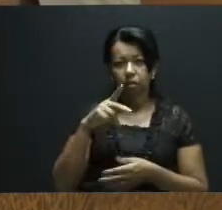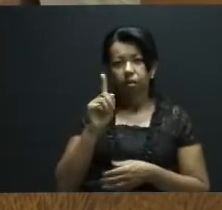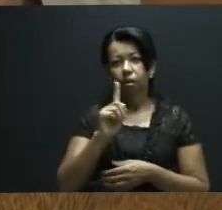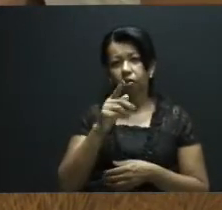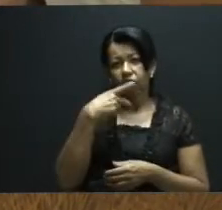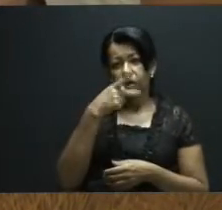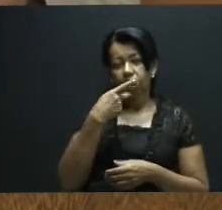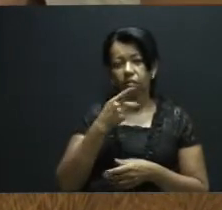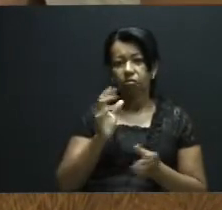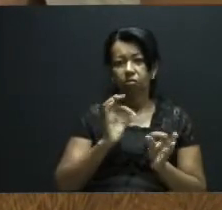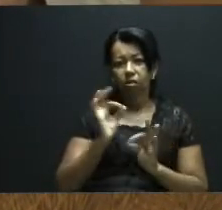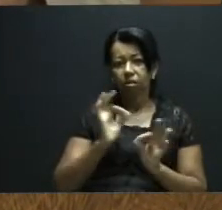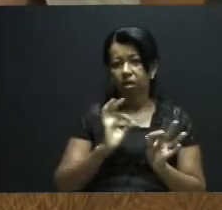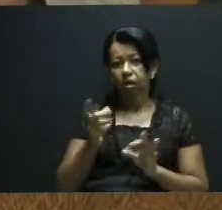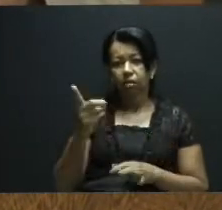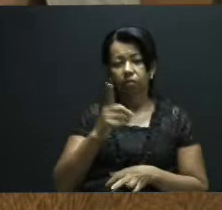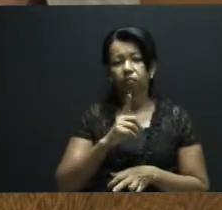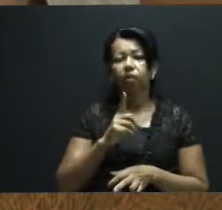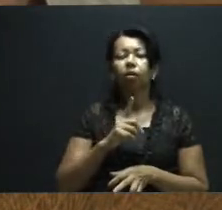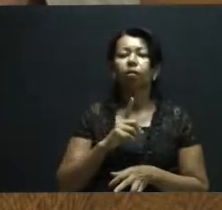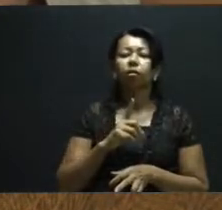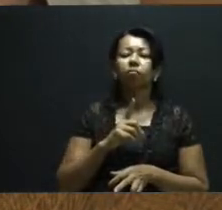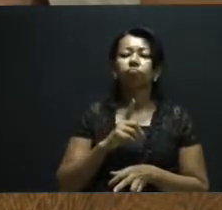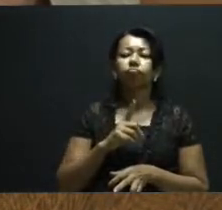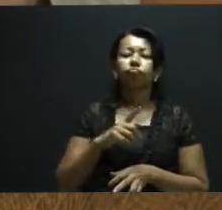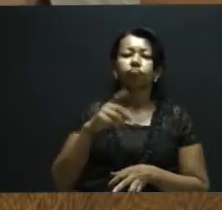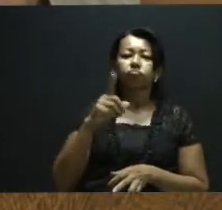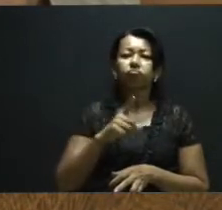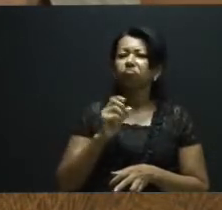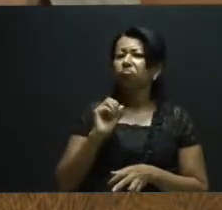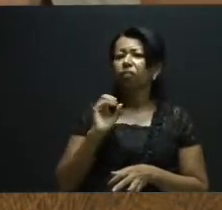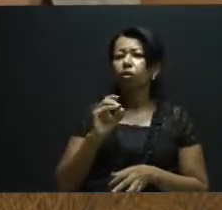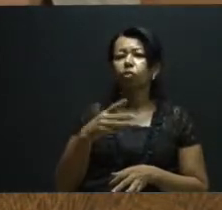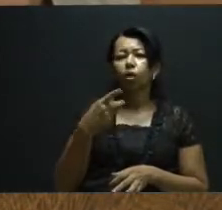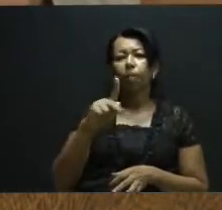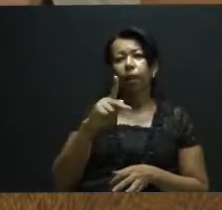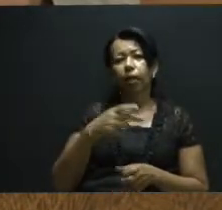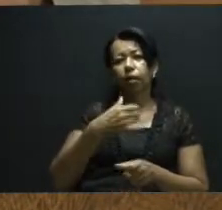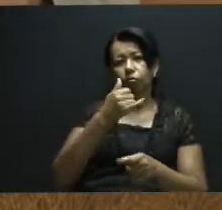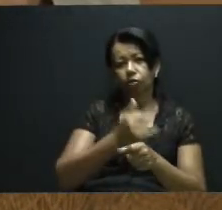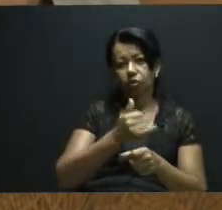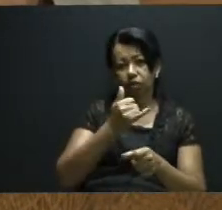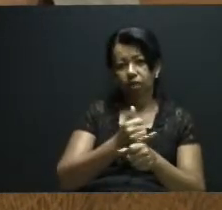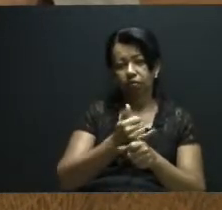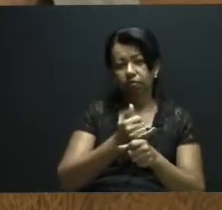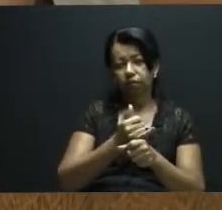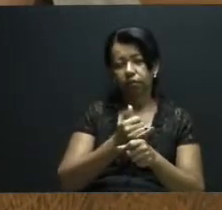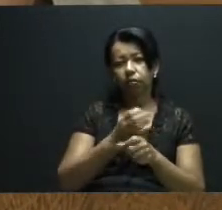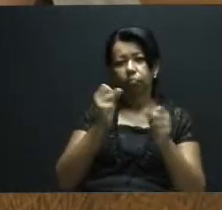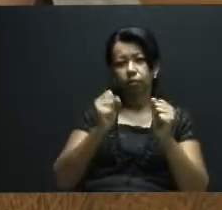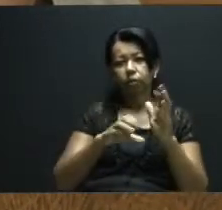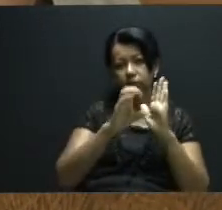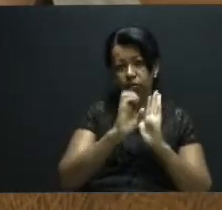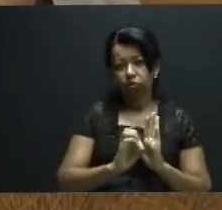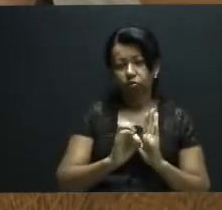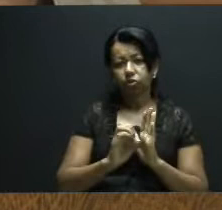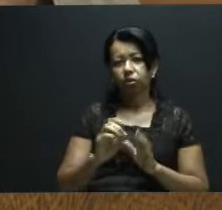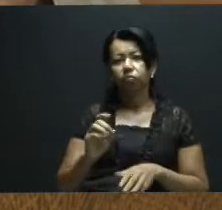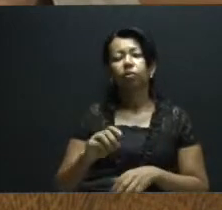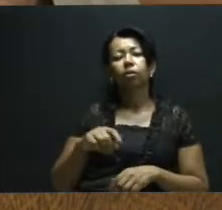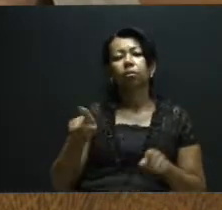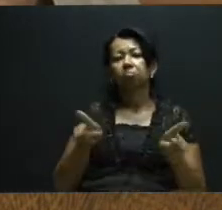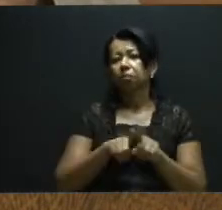a iniciativa legislativa seja reservada ao chefe do poder executivo e tão pouco